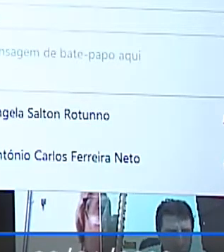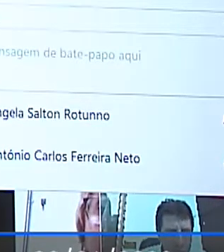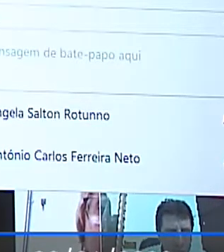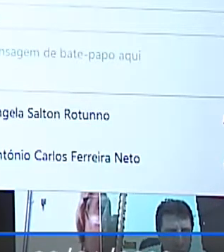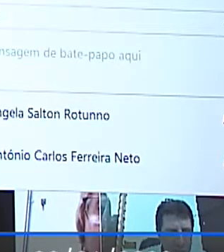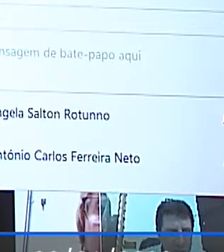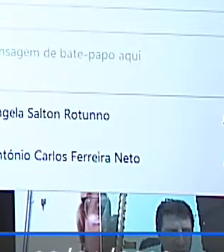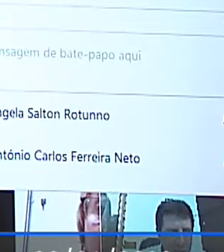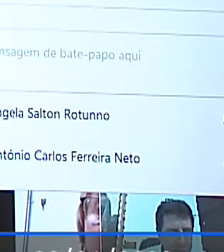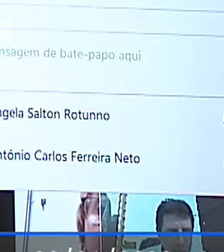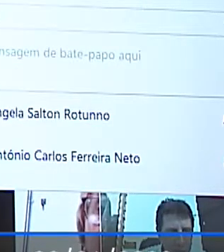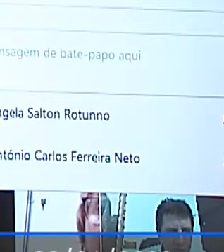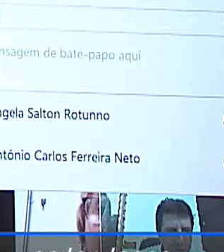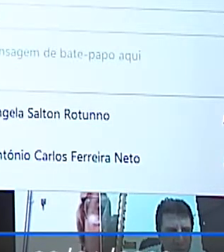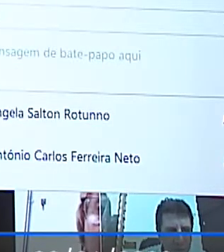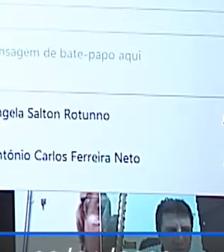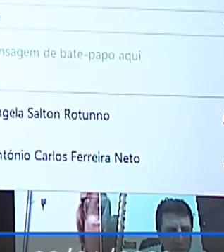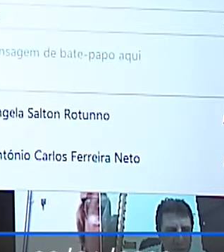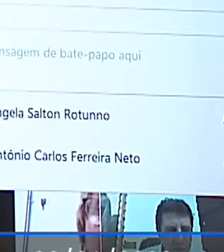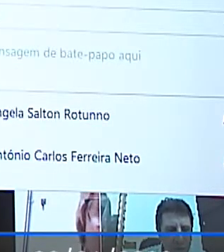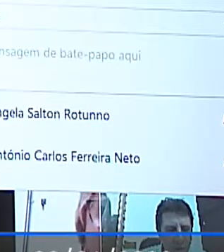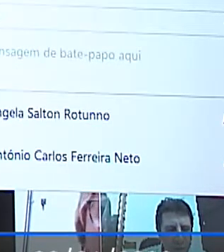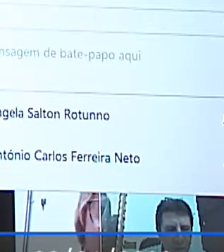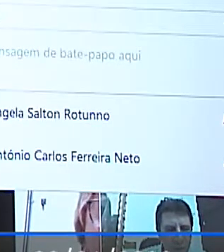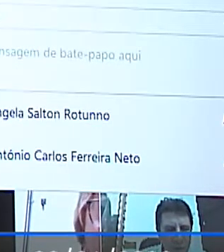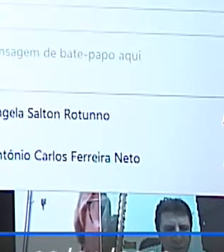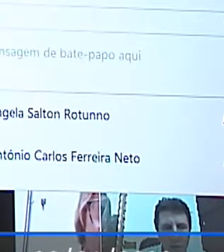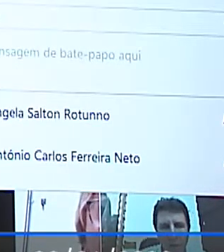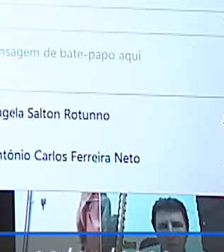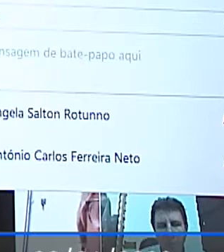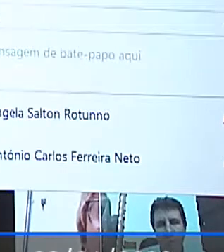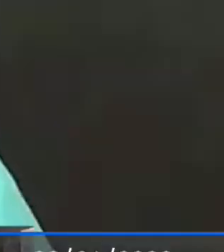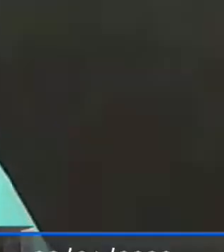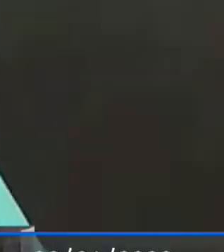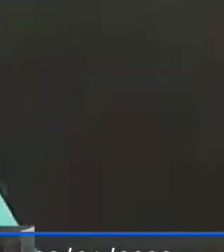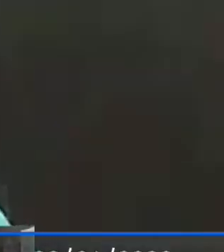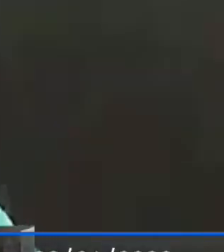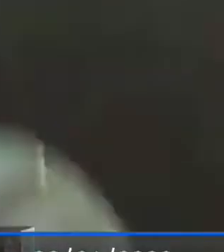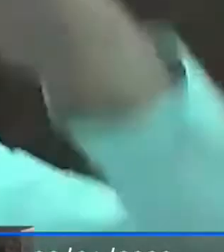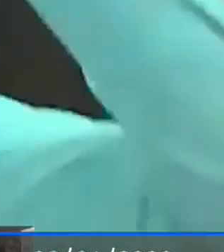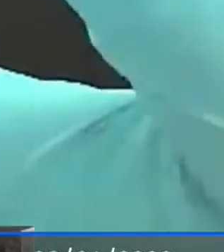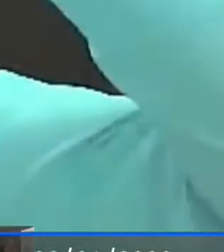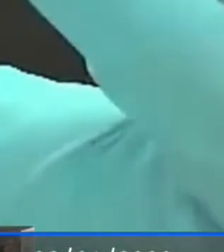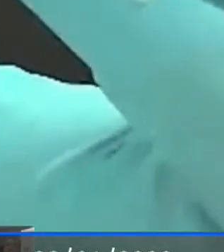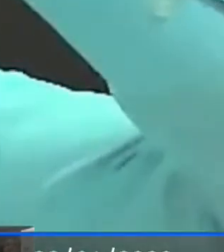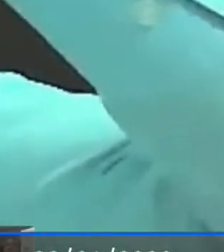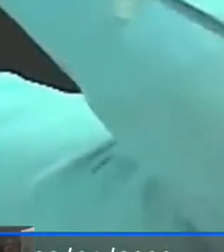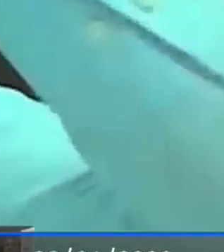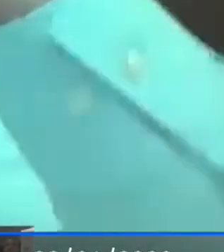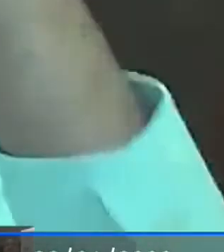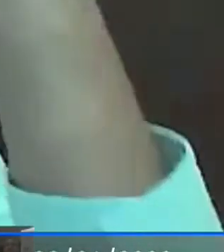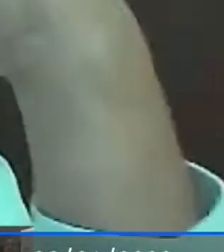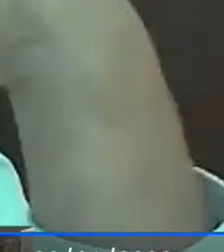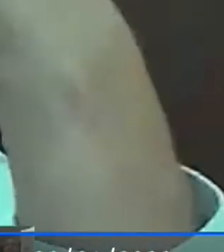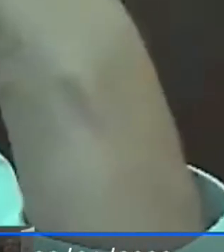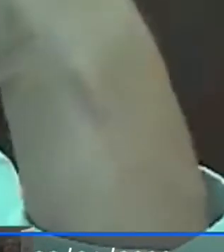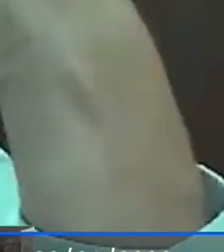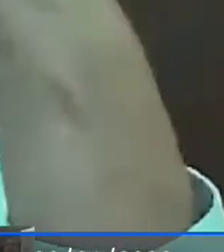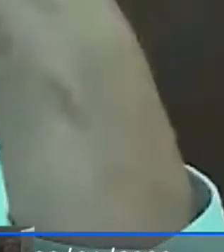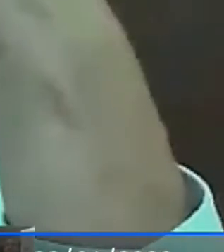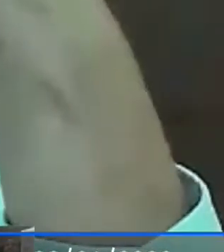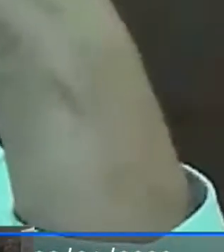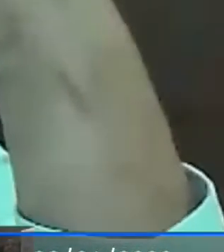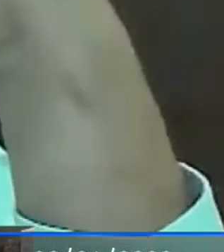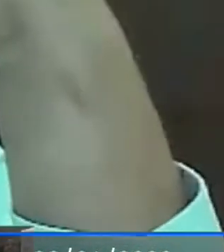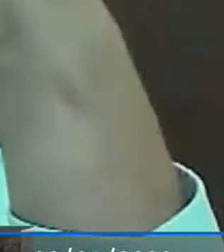Não, tá chegando. Não estamos lhe ouvindo. Está interrompendo. Está tendo interrupção aí, Paulo, na comunicação.